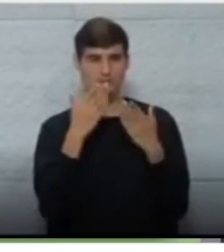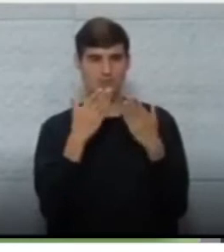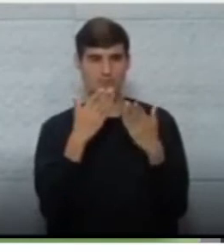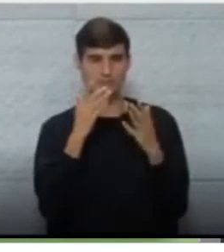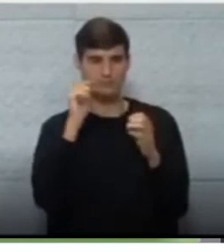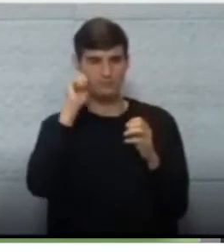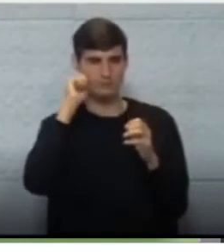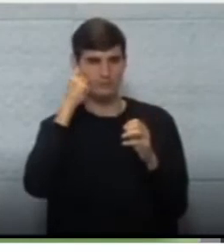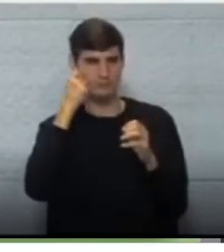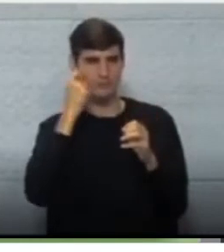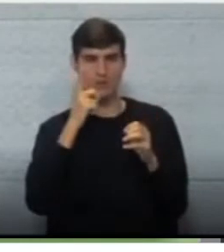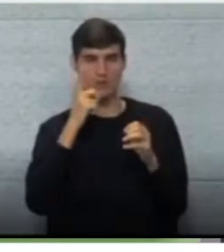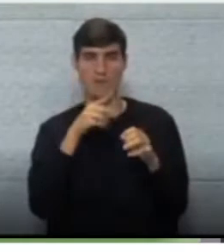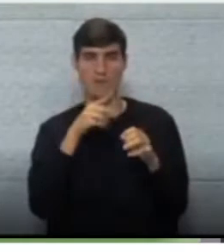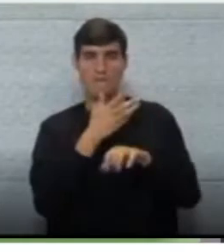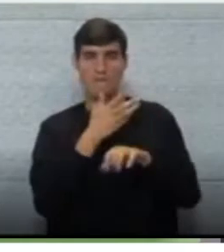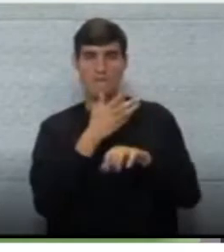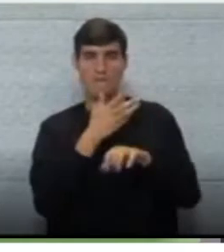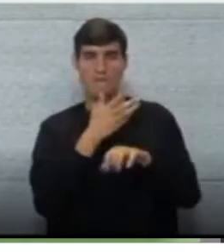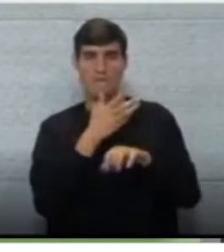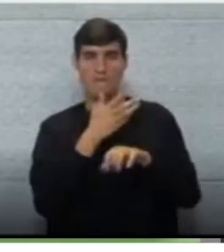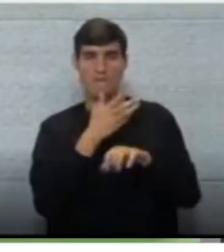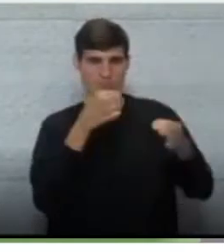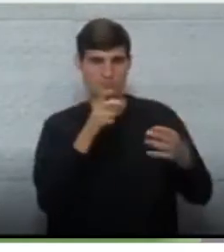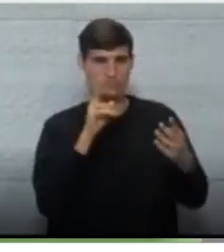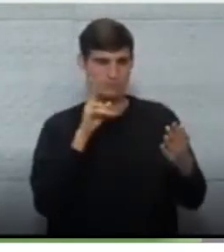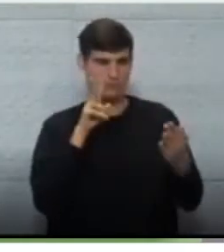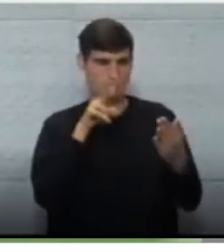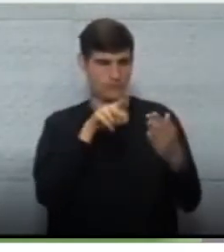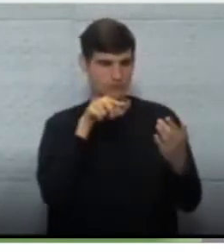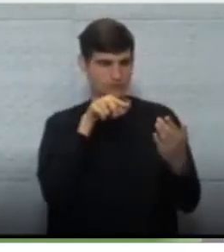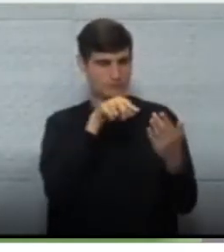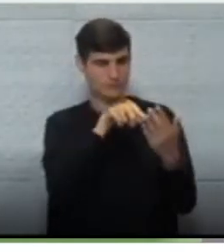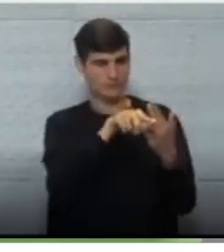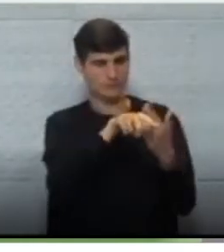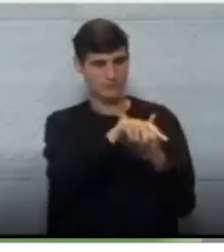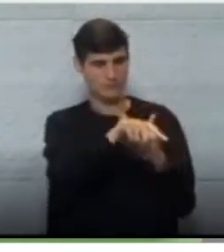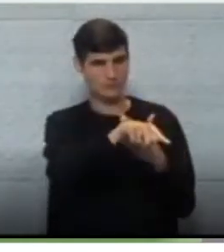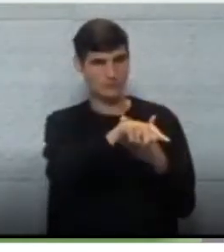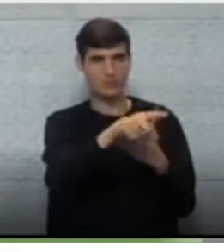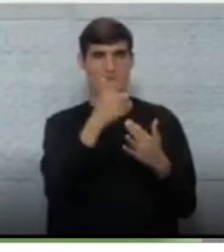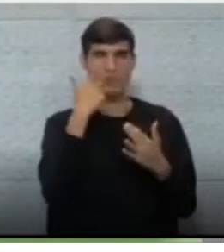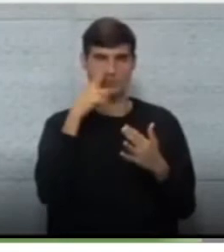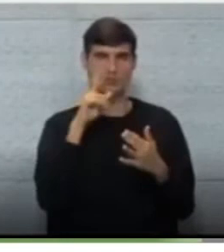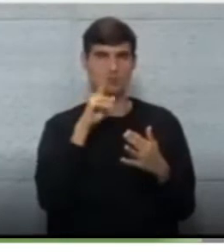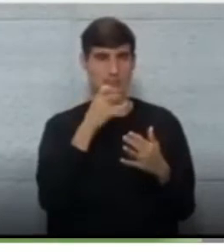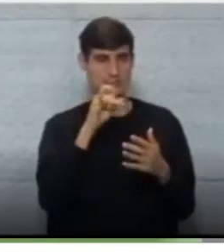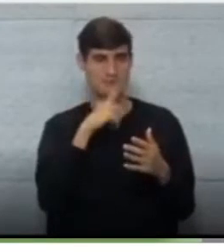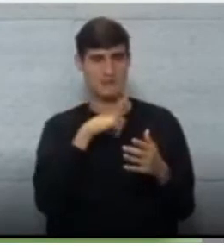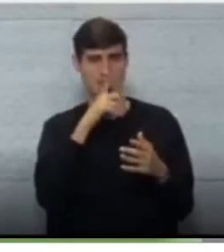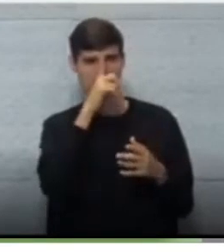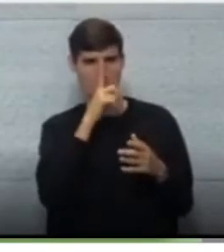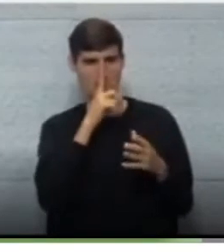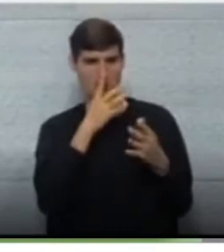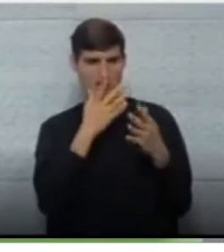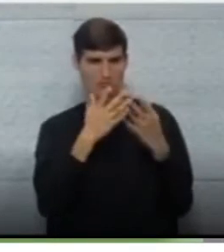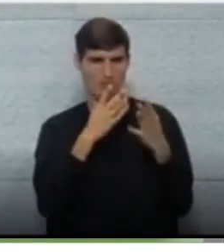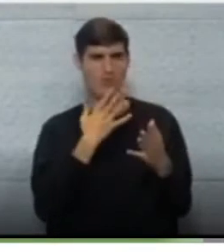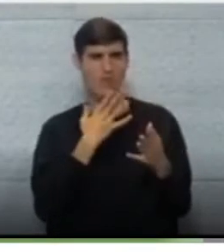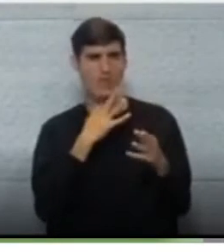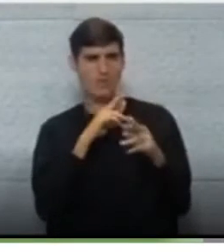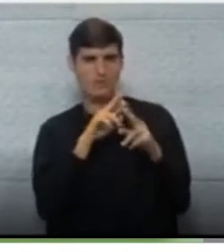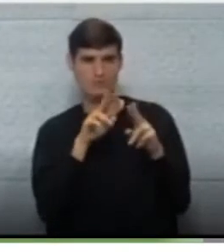transparente ou translúcido? Quando a gente consegue ver através do meio, ele está translúcido. Quando a gente não consegue ver através do meio, ele está